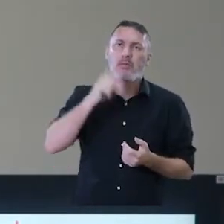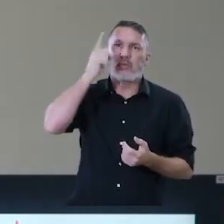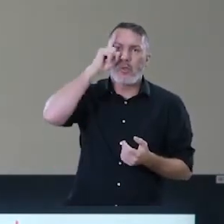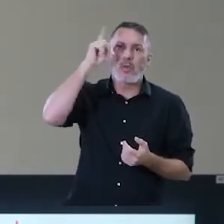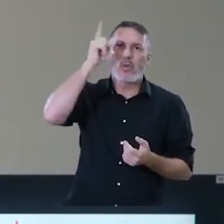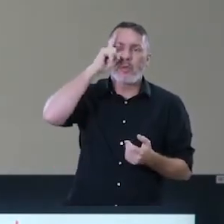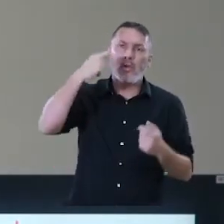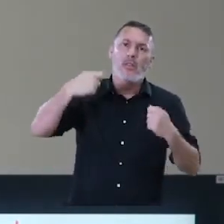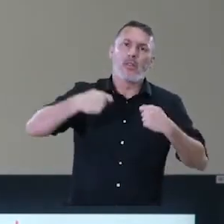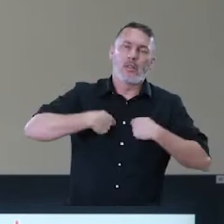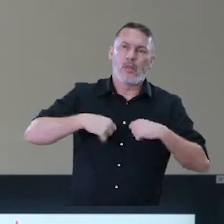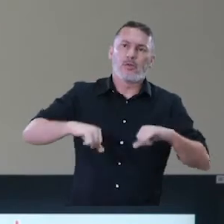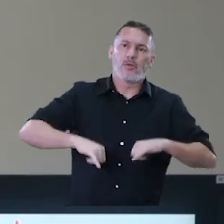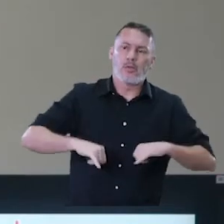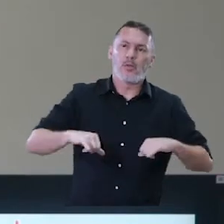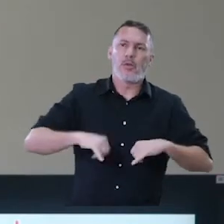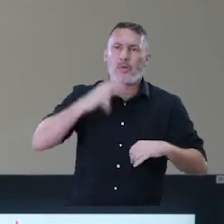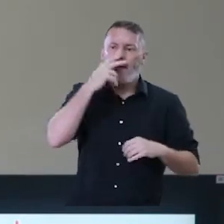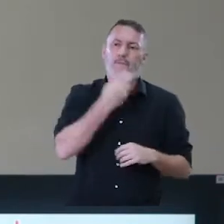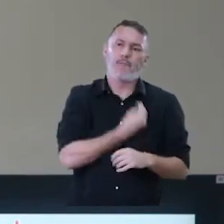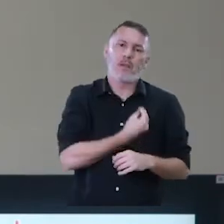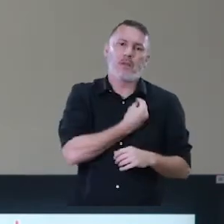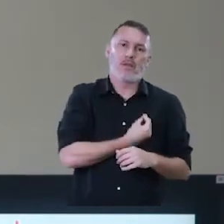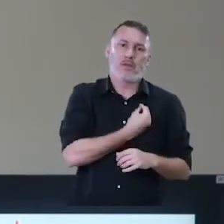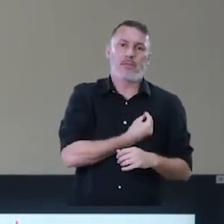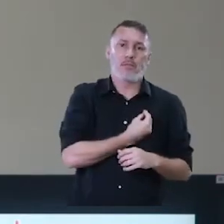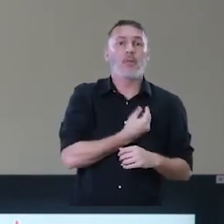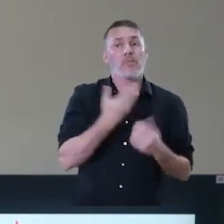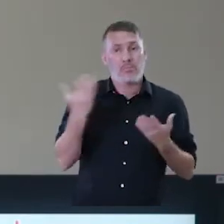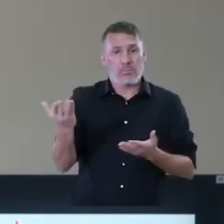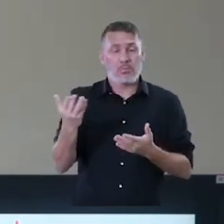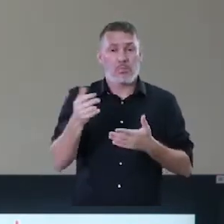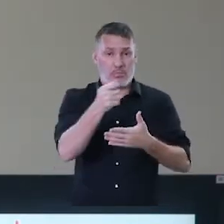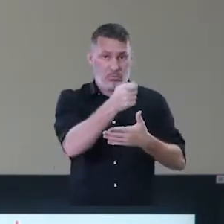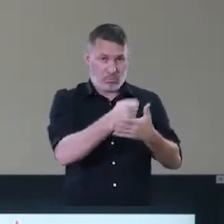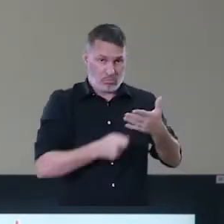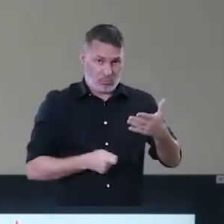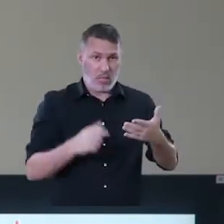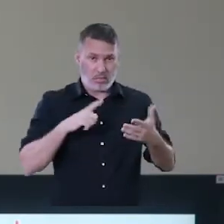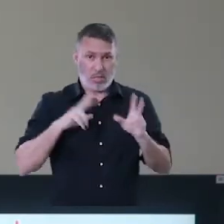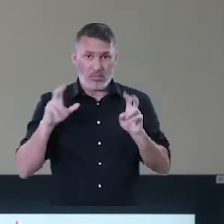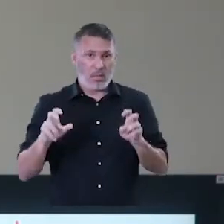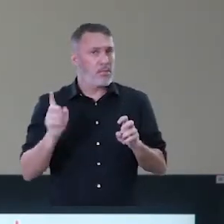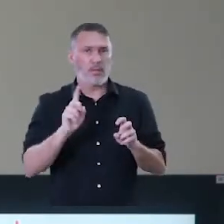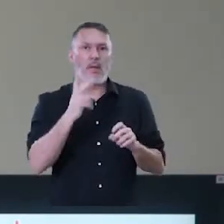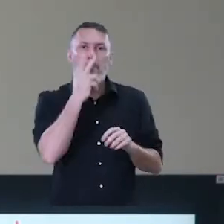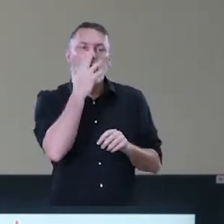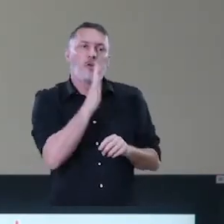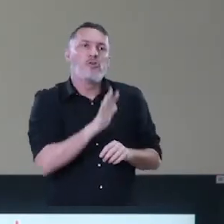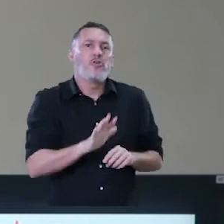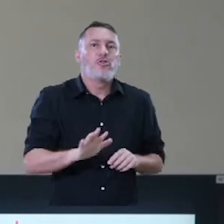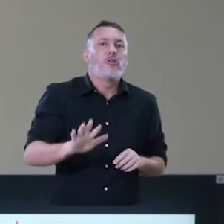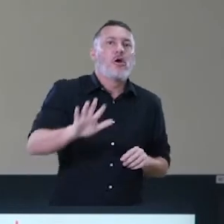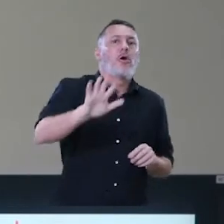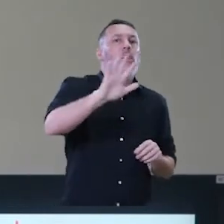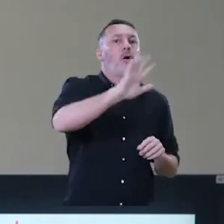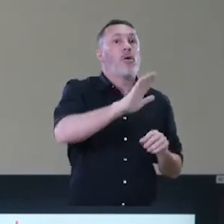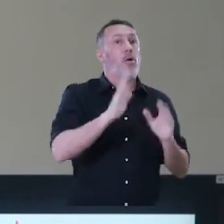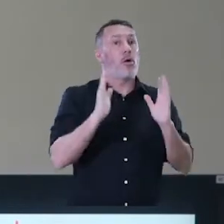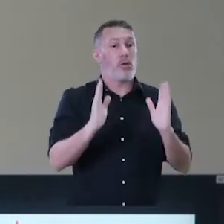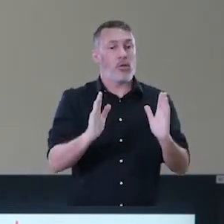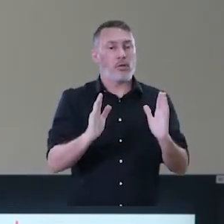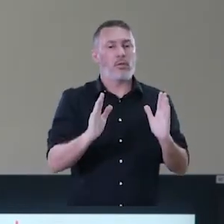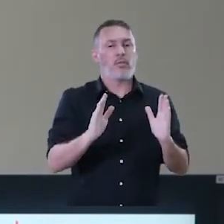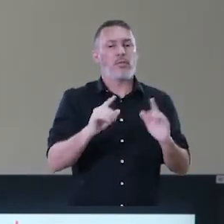sobrevive o brasileiro contemporâneo. Ele não começou a redação propriamente falando sobre o tema, mas ele fez uma abordagem